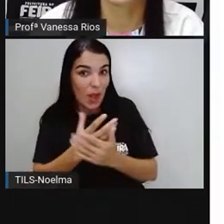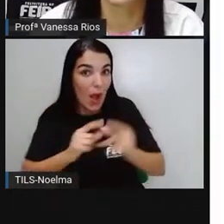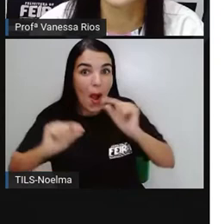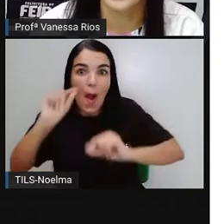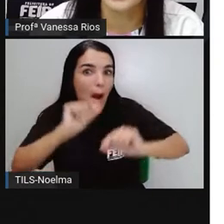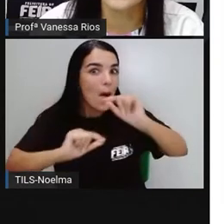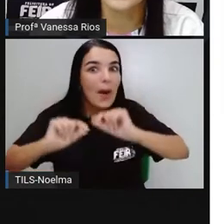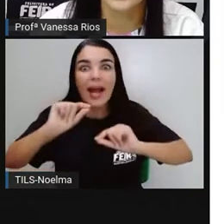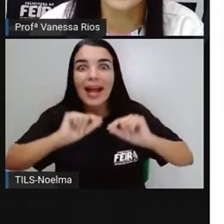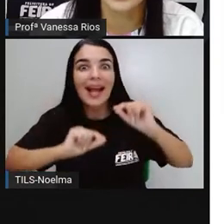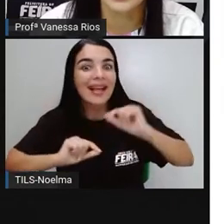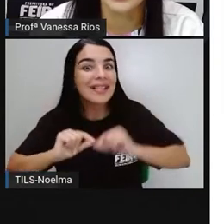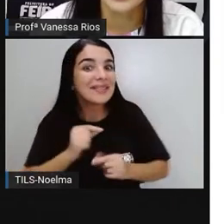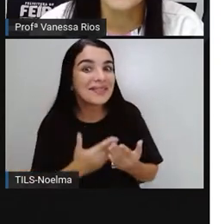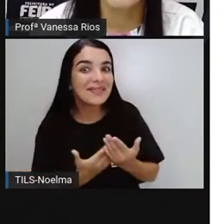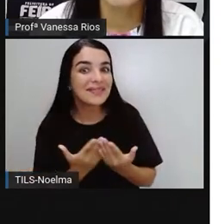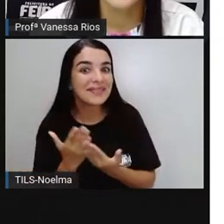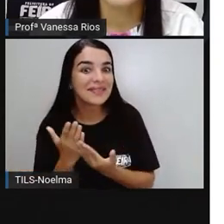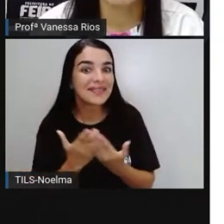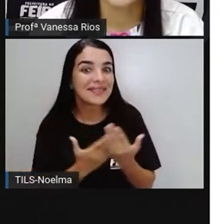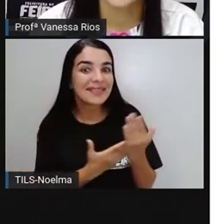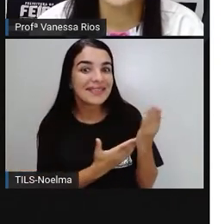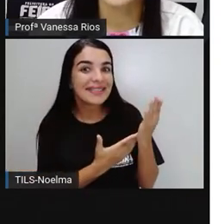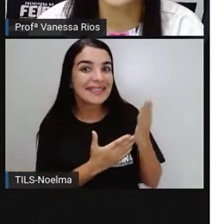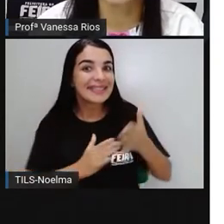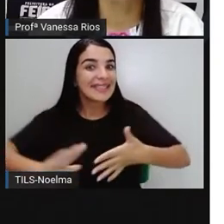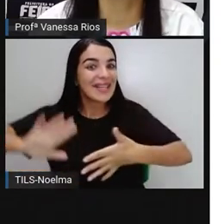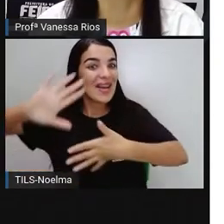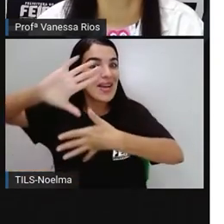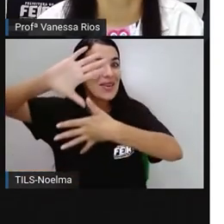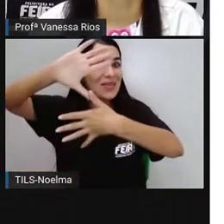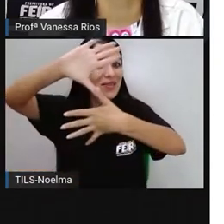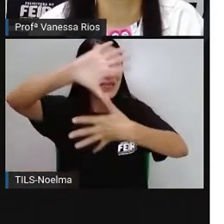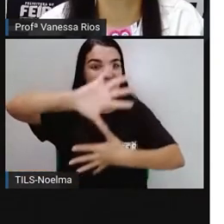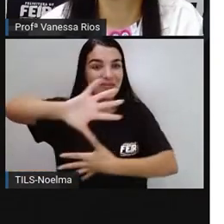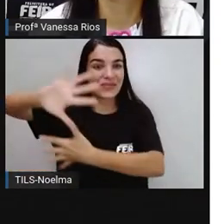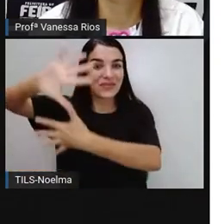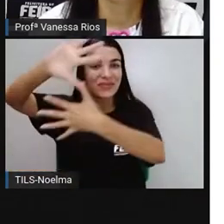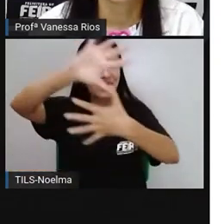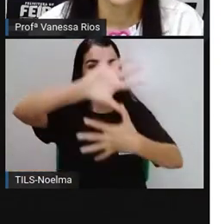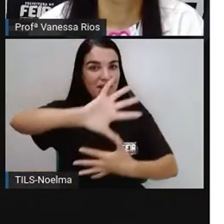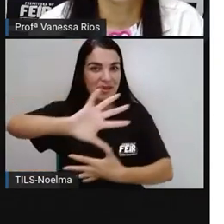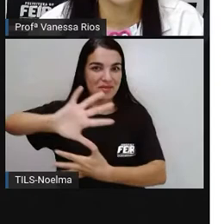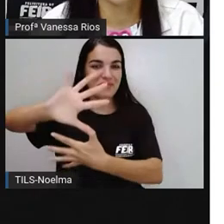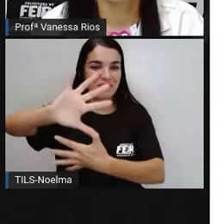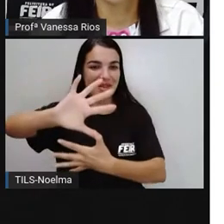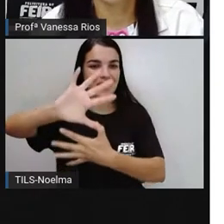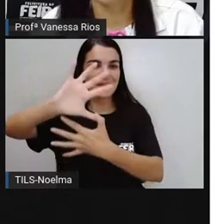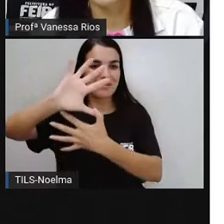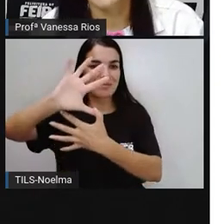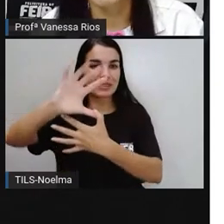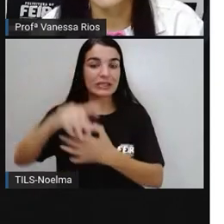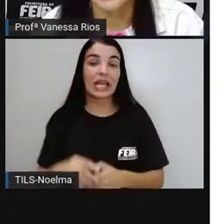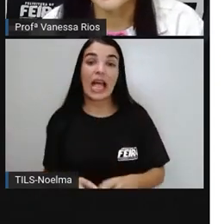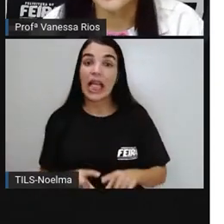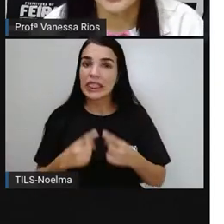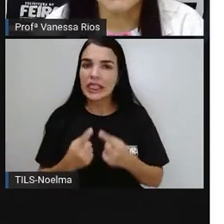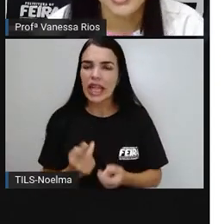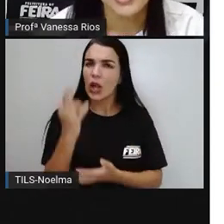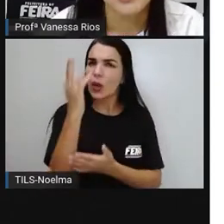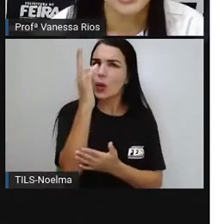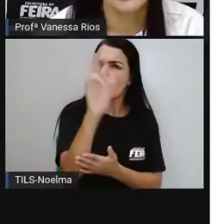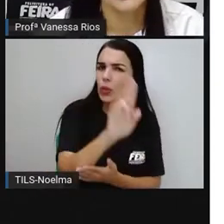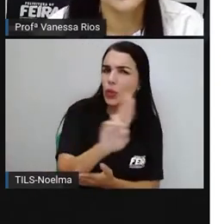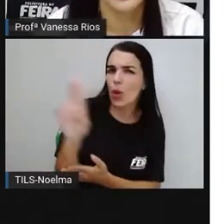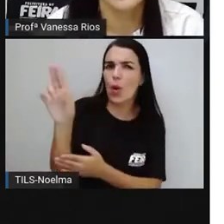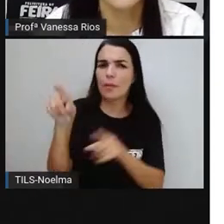vamos estudar sobre mapas. E aí? Até pelo nome, pela imagem, não é